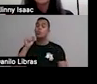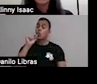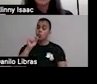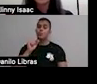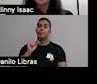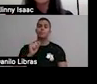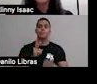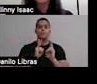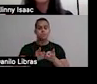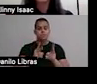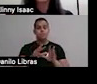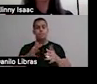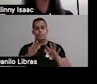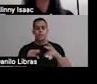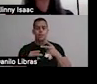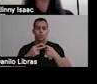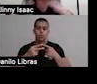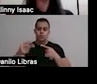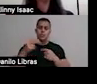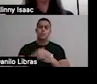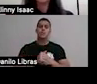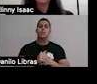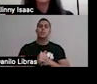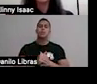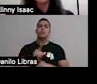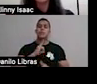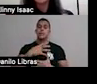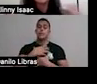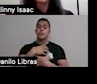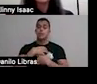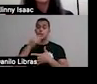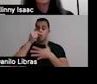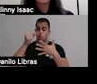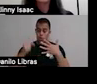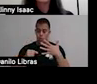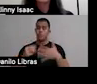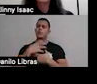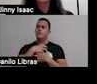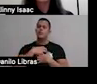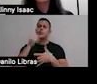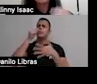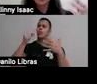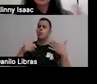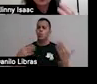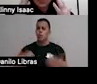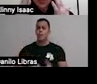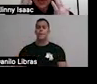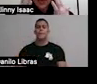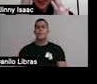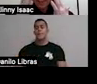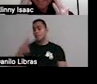persistência, por cerca de mais ou menos 2 semanas, de alguns sintomas. Dentre esses sintomas, basicamente, né, os